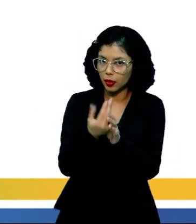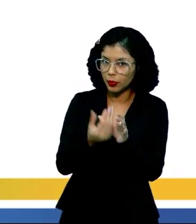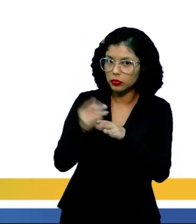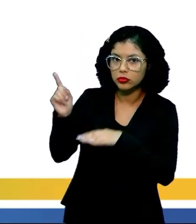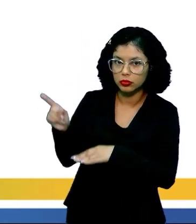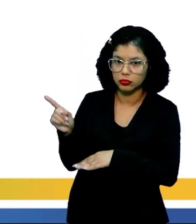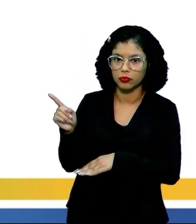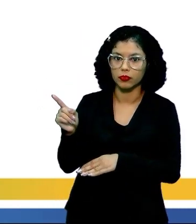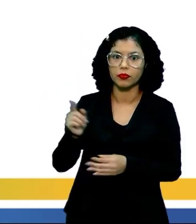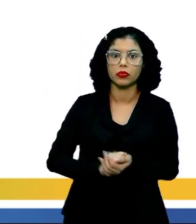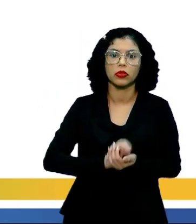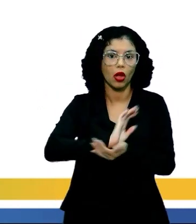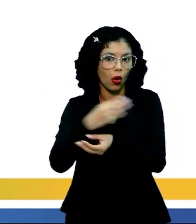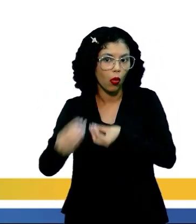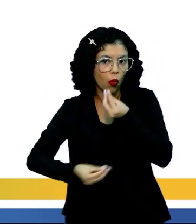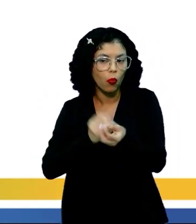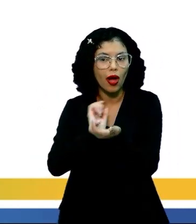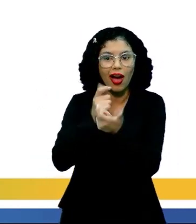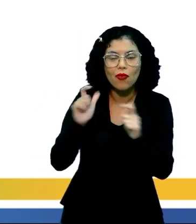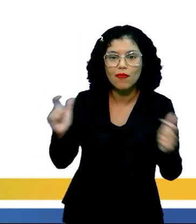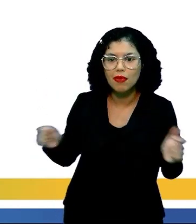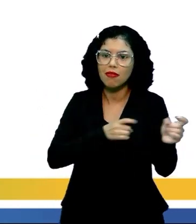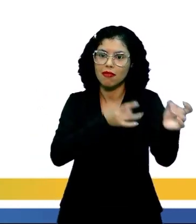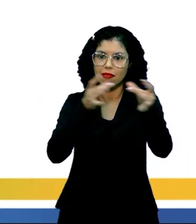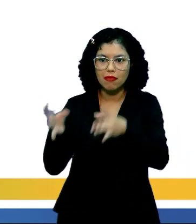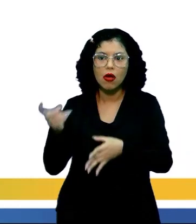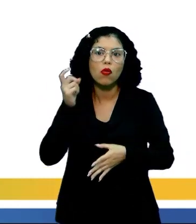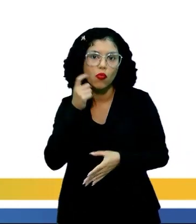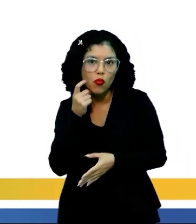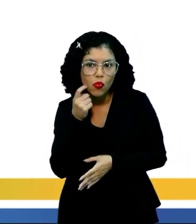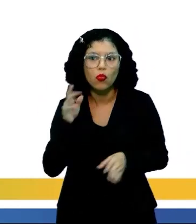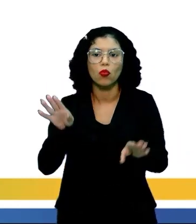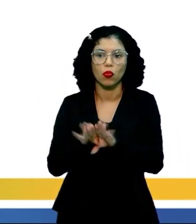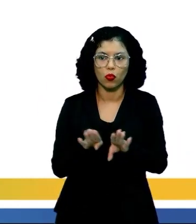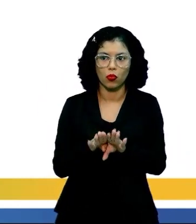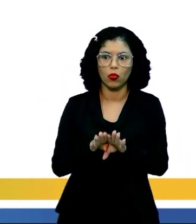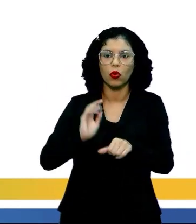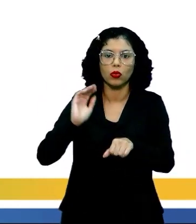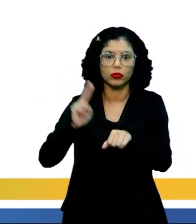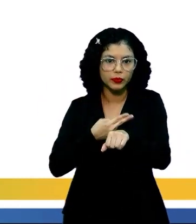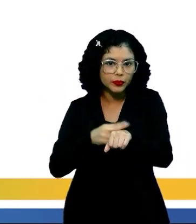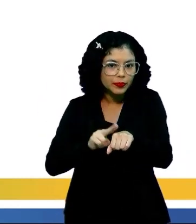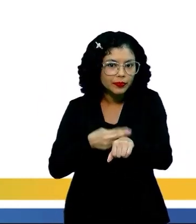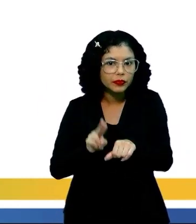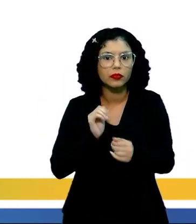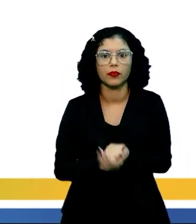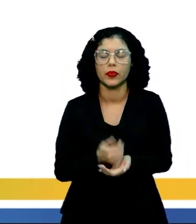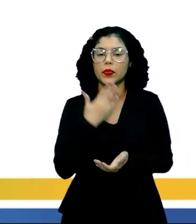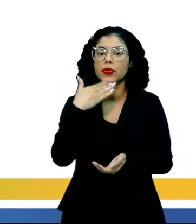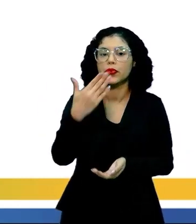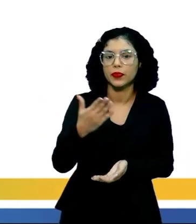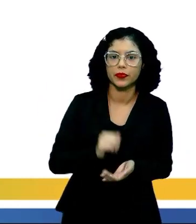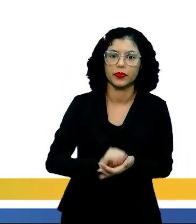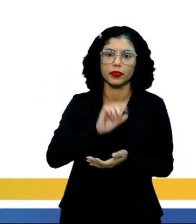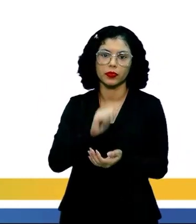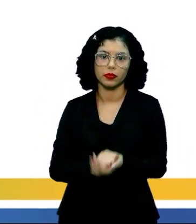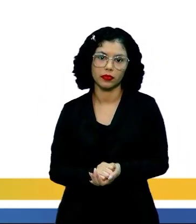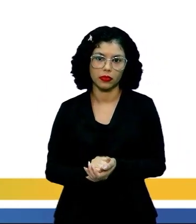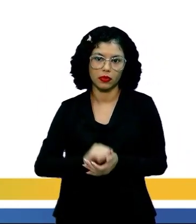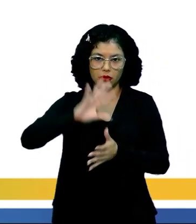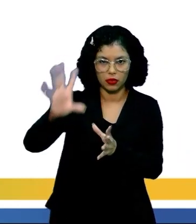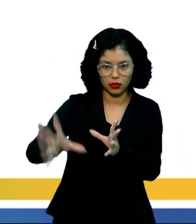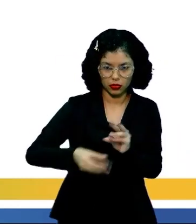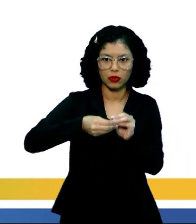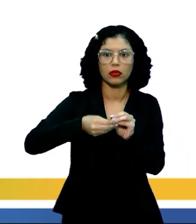produção. Como houve um aumento nas vendas de bombons com recheio de brigadeiro, foi solicitado à Luísa